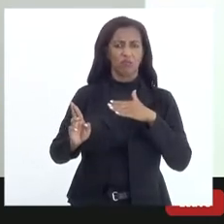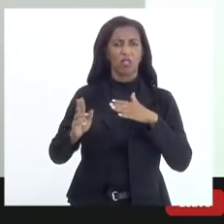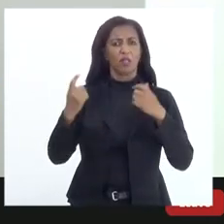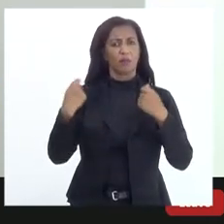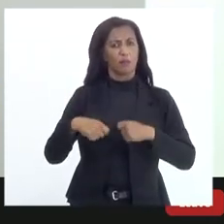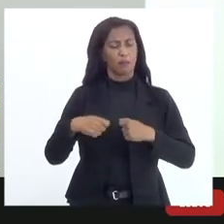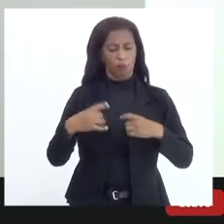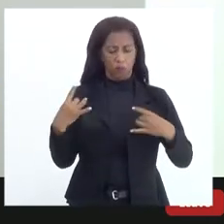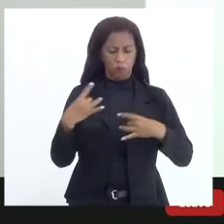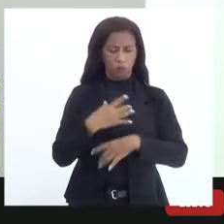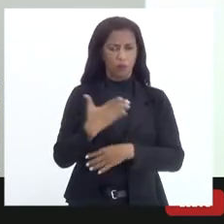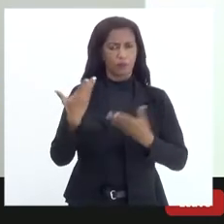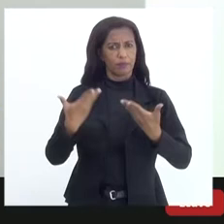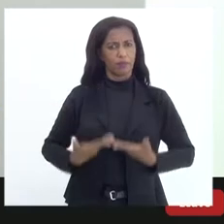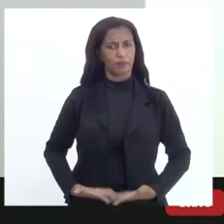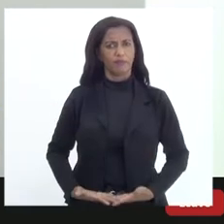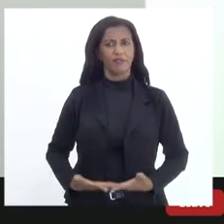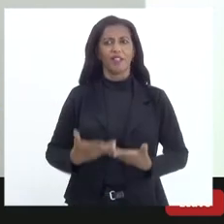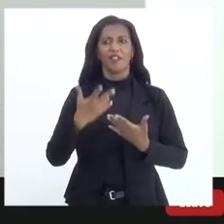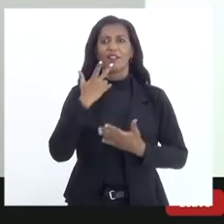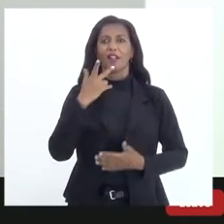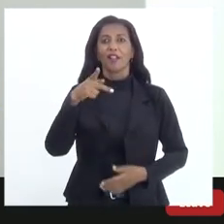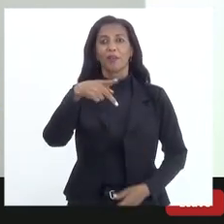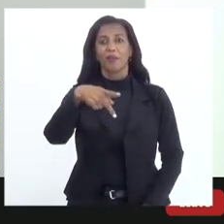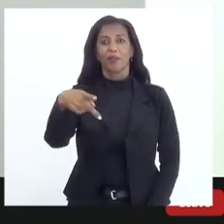aqui à disposição. Dizer para a professora